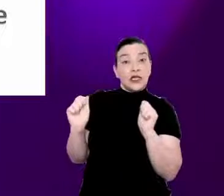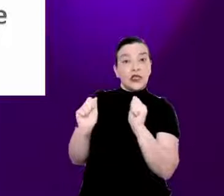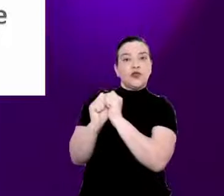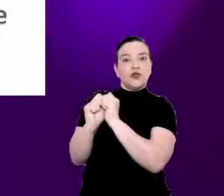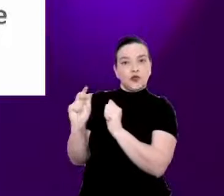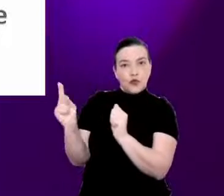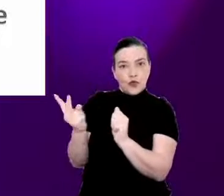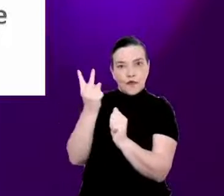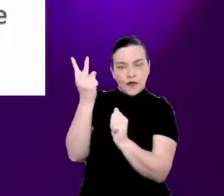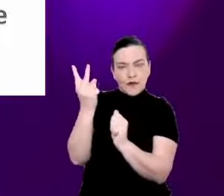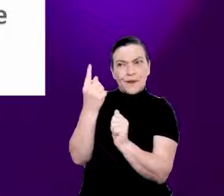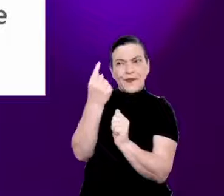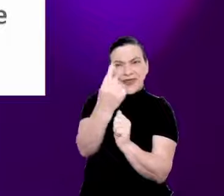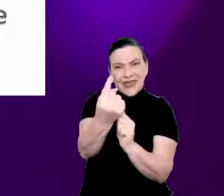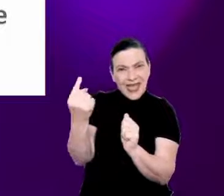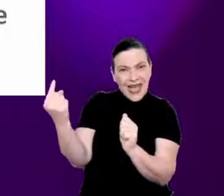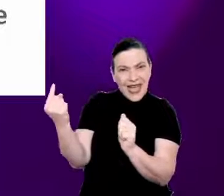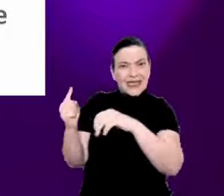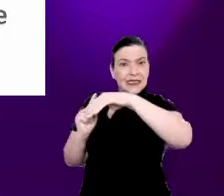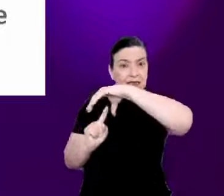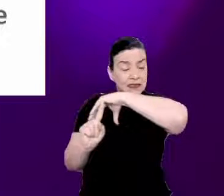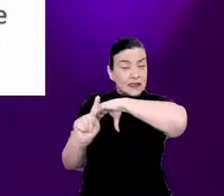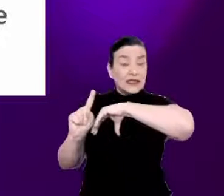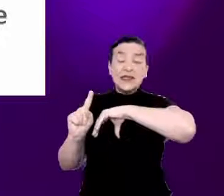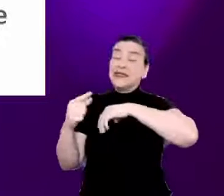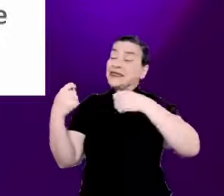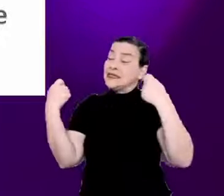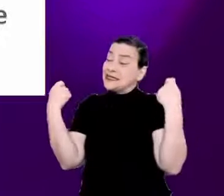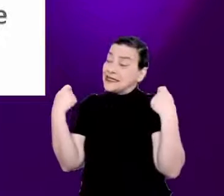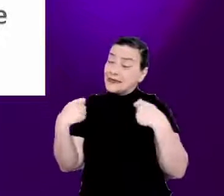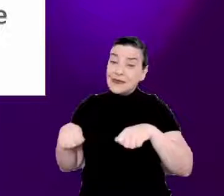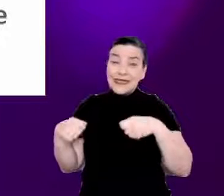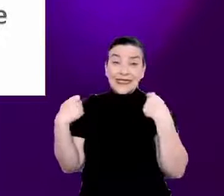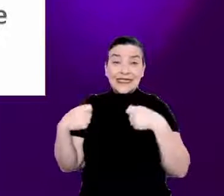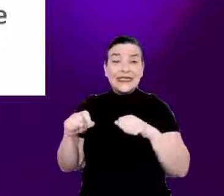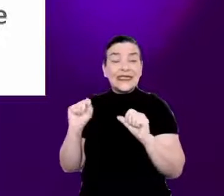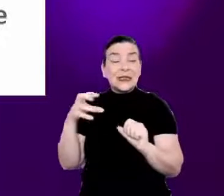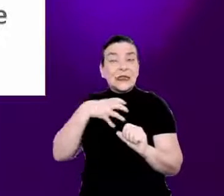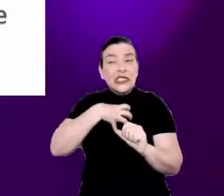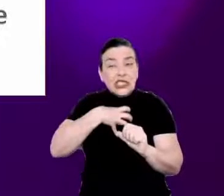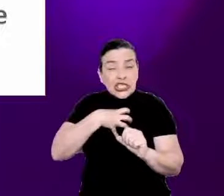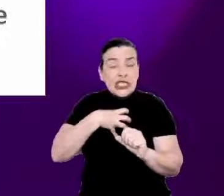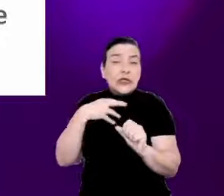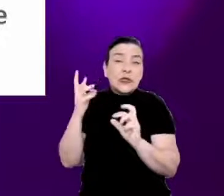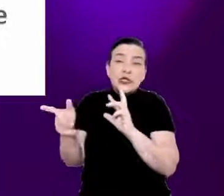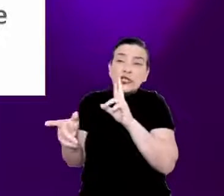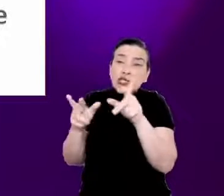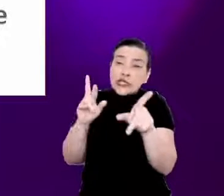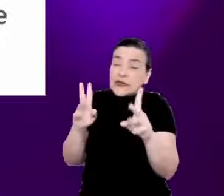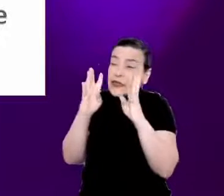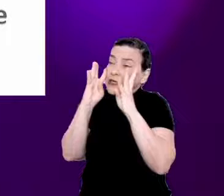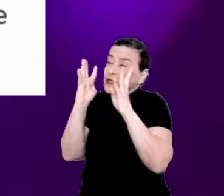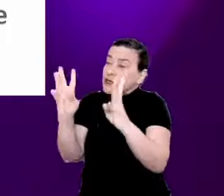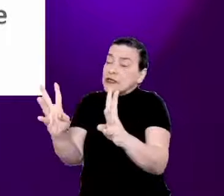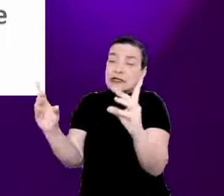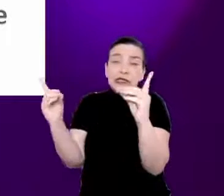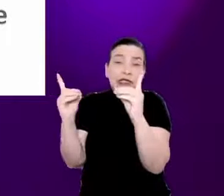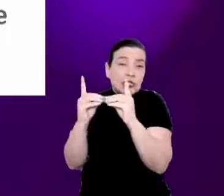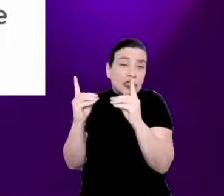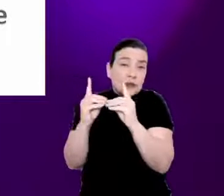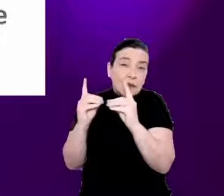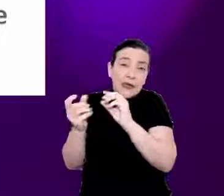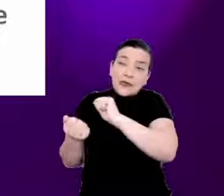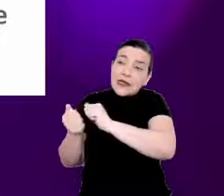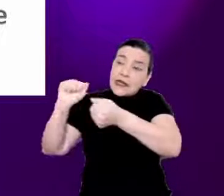cada paciente tem necessidades reais, diferentes, específicas e que dependem muito